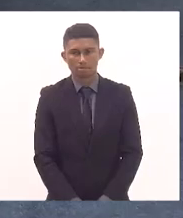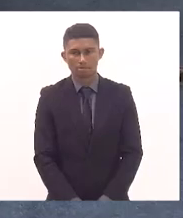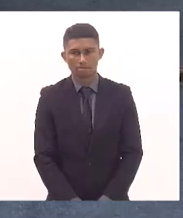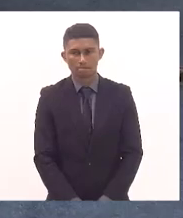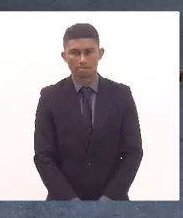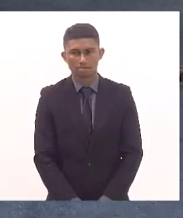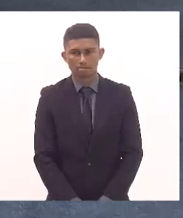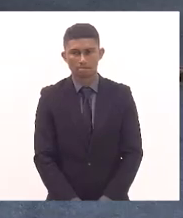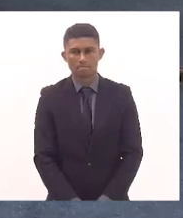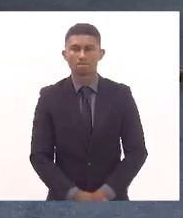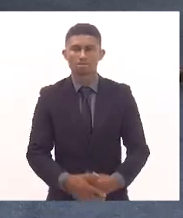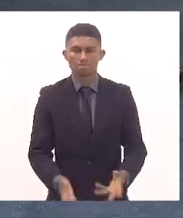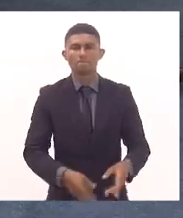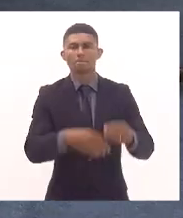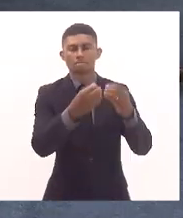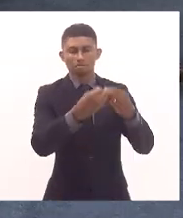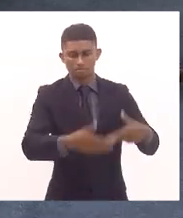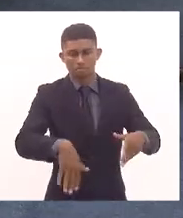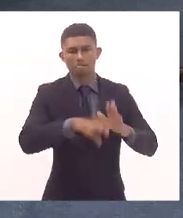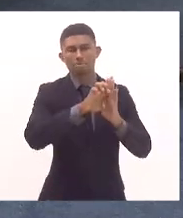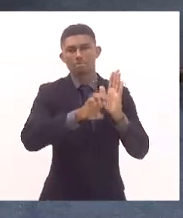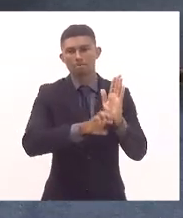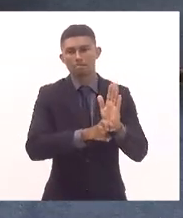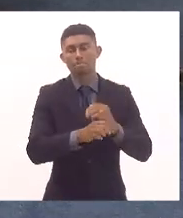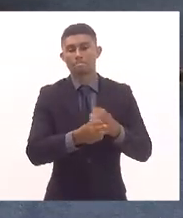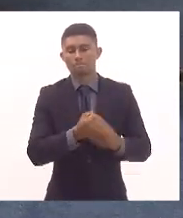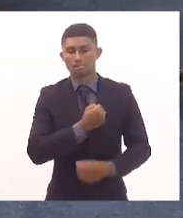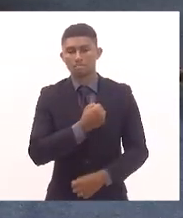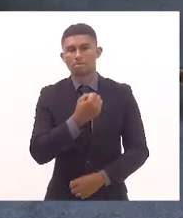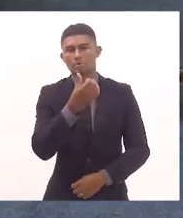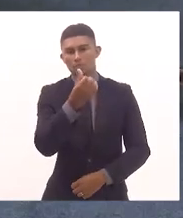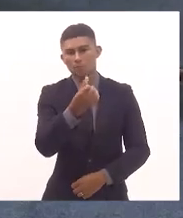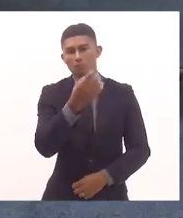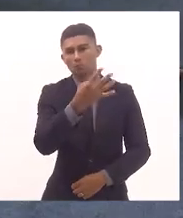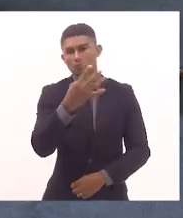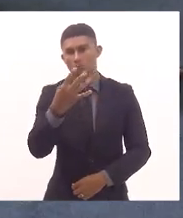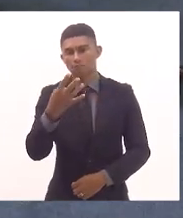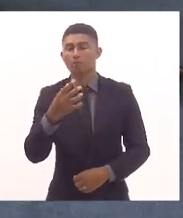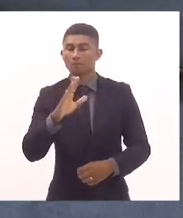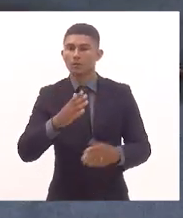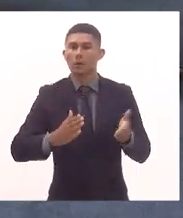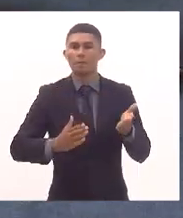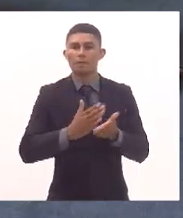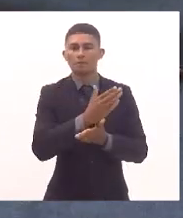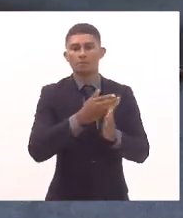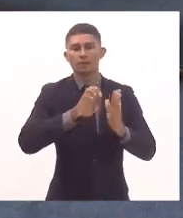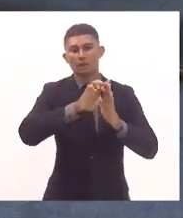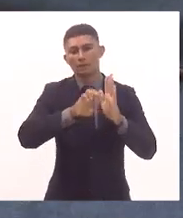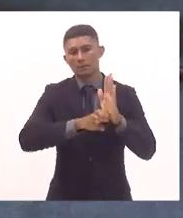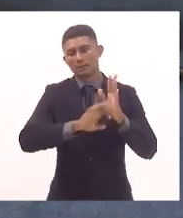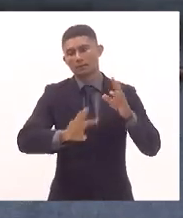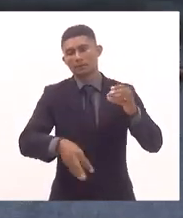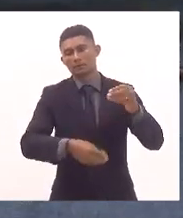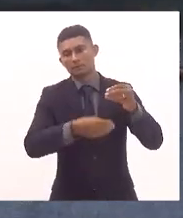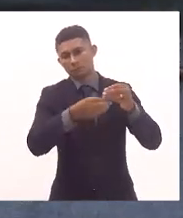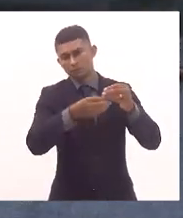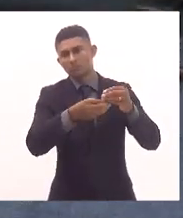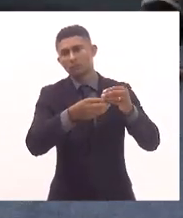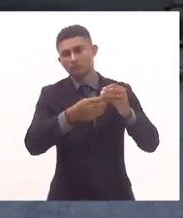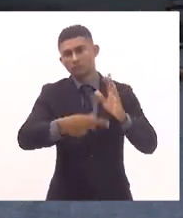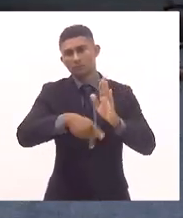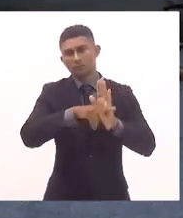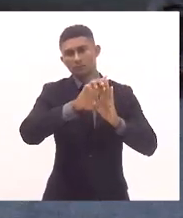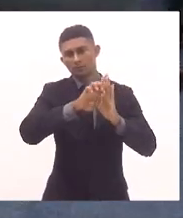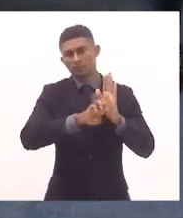541, pela prejudicabilidade da emenda. Número 644, pela aprovação com subemenda aglutinativa da emenda